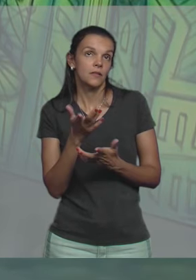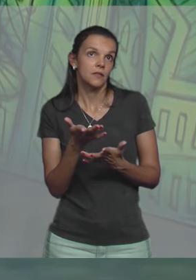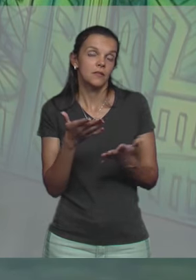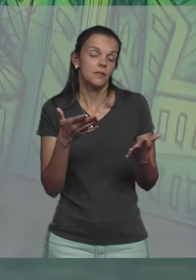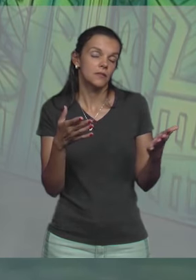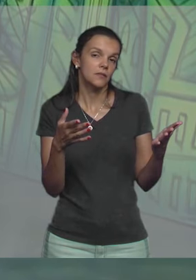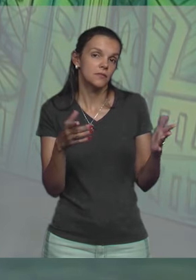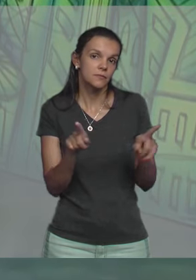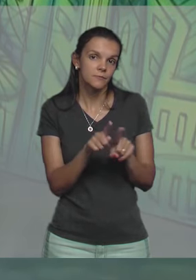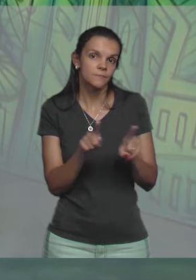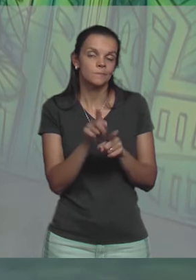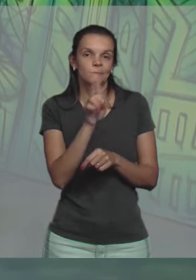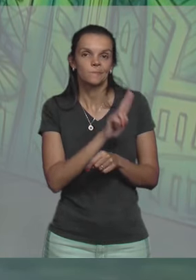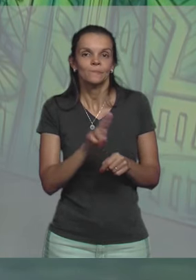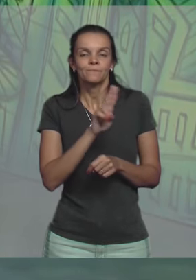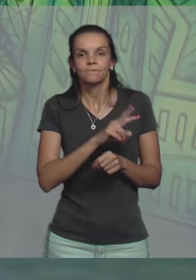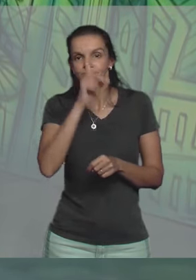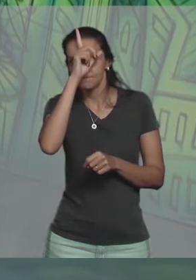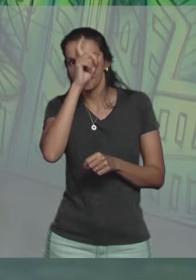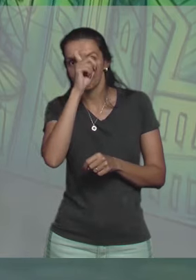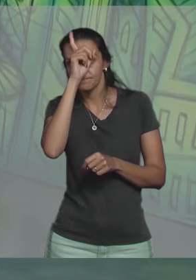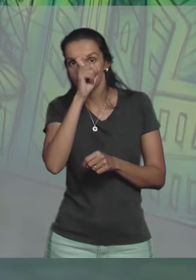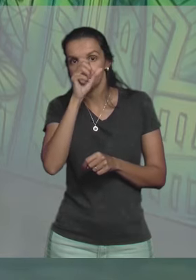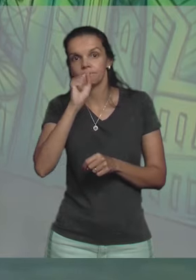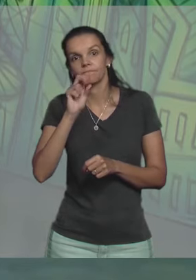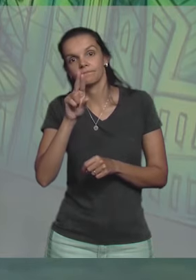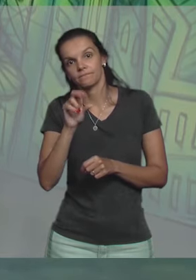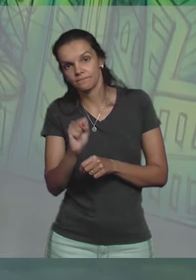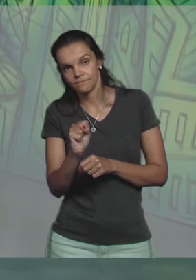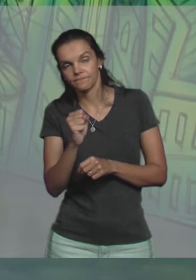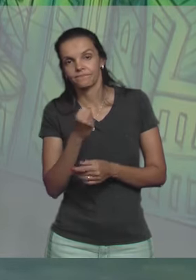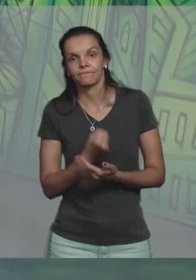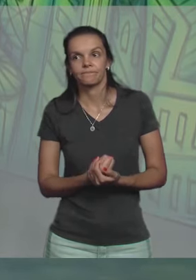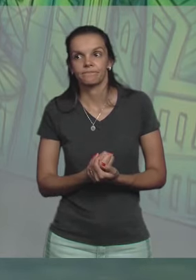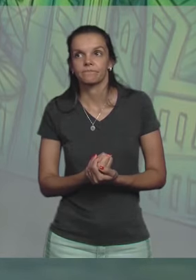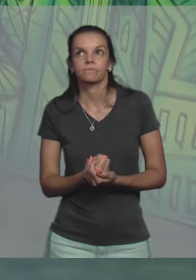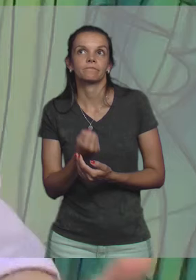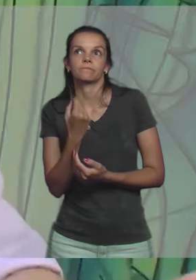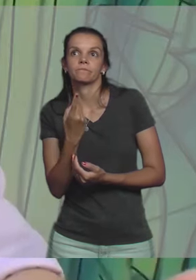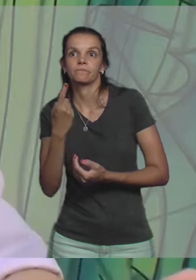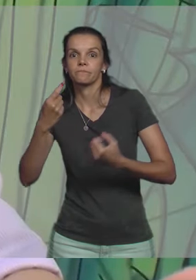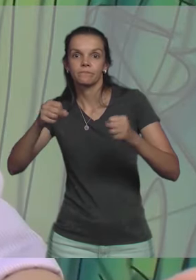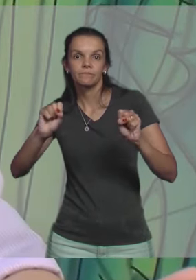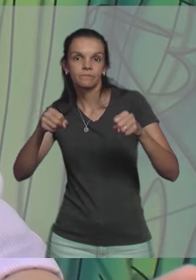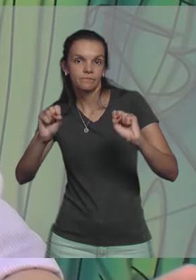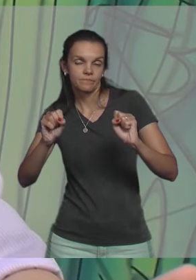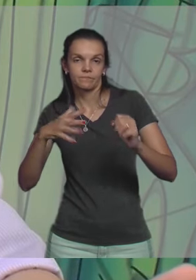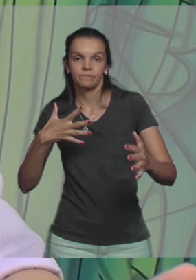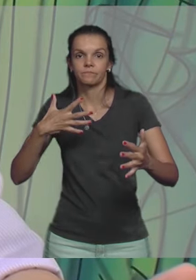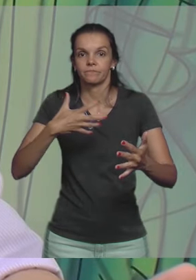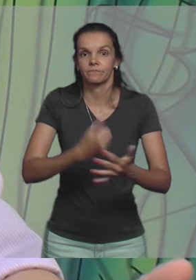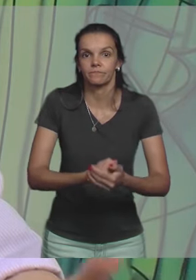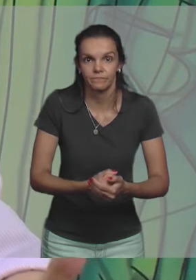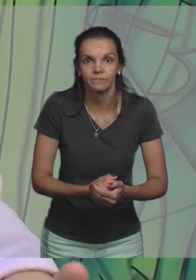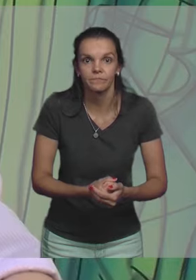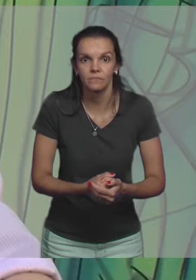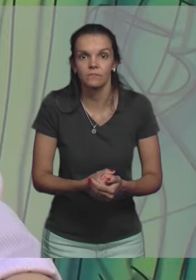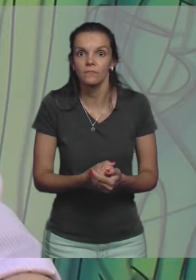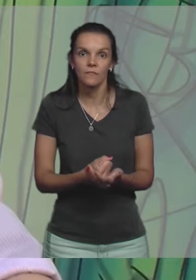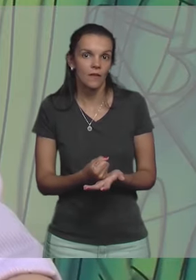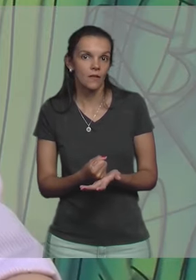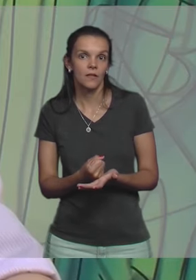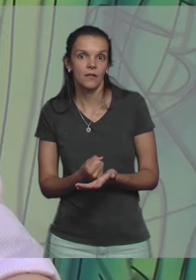SUS. Por exemplo, na medida em que um motoqueiro que se acidenta, ele se torna inválido, por exemplo, alguém